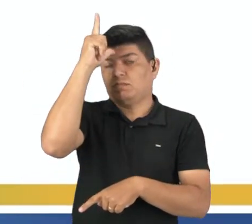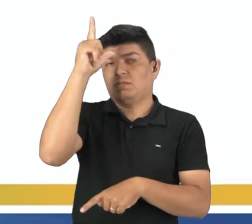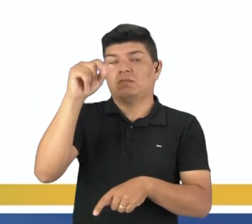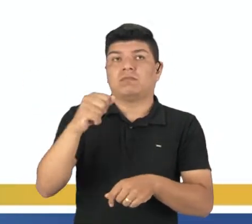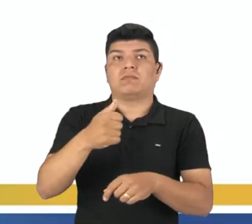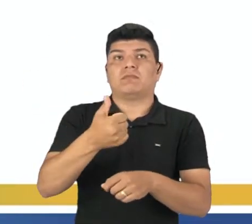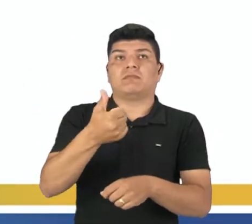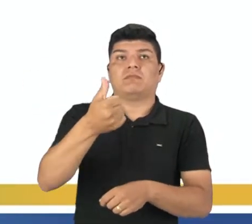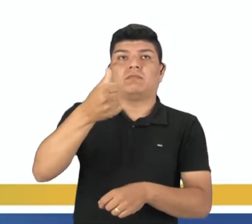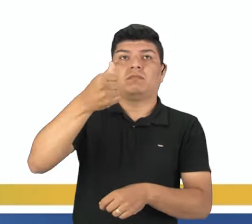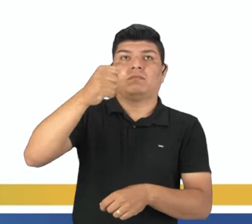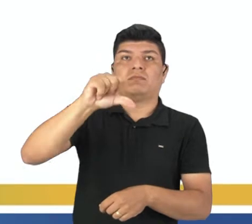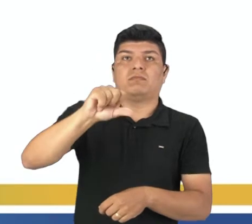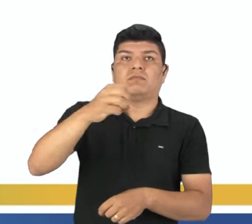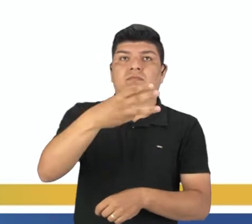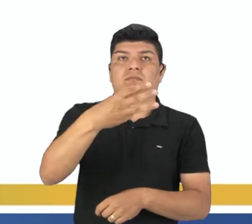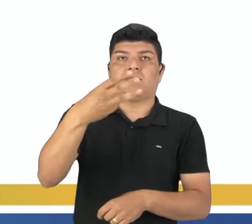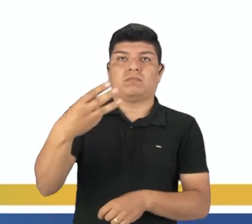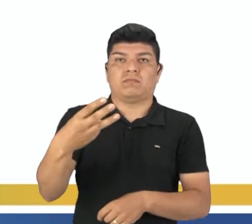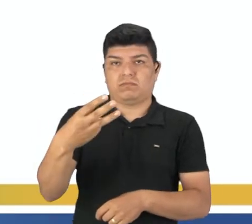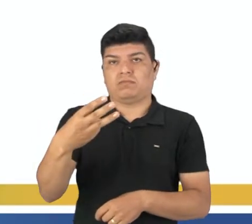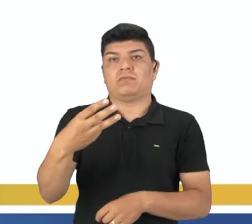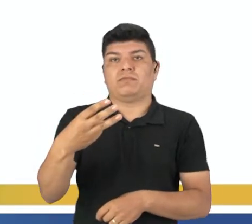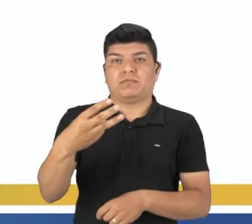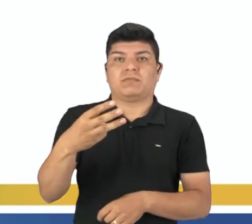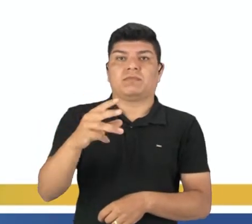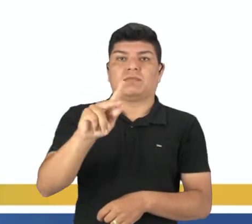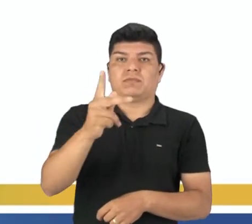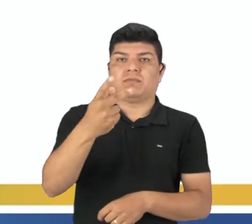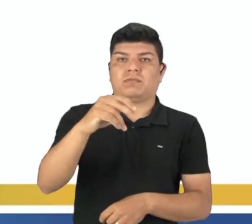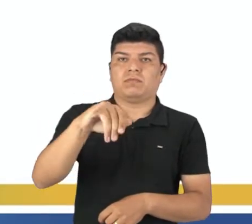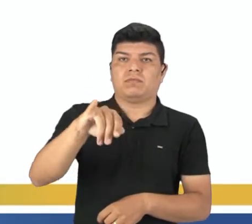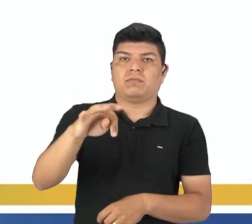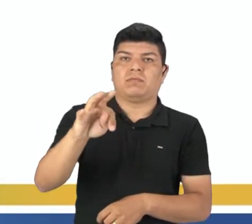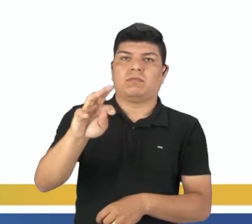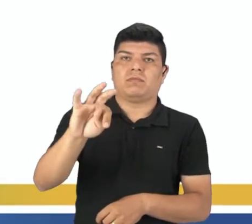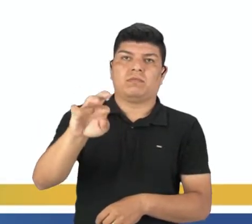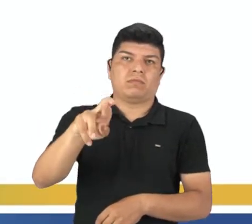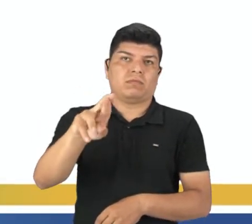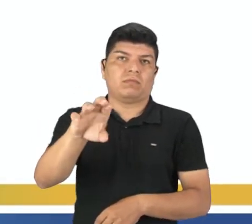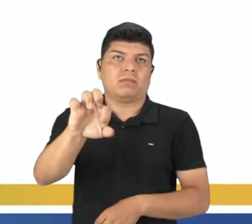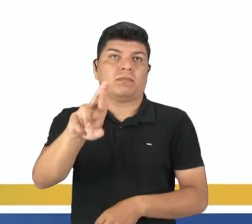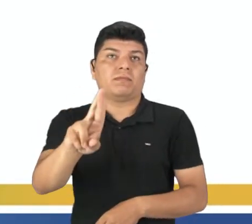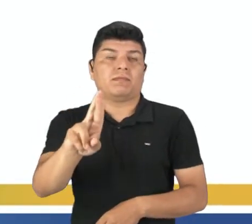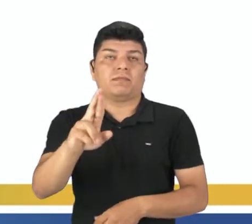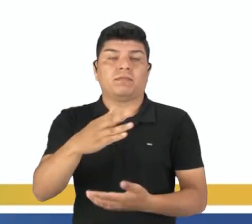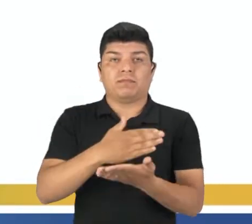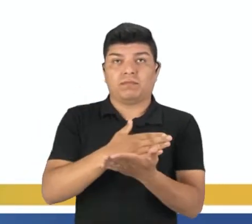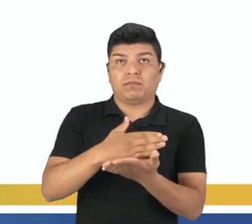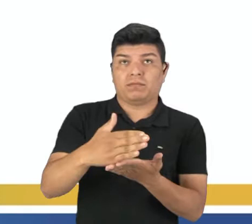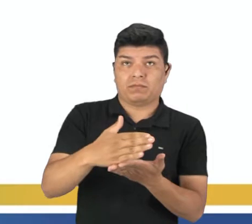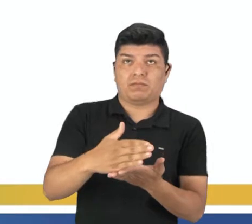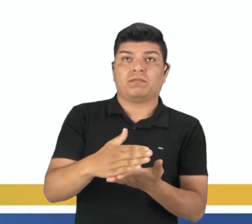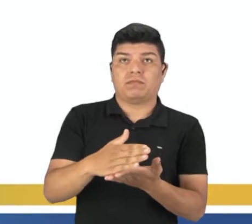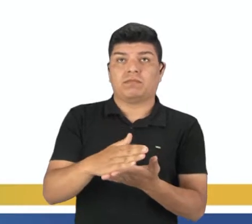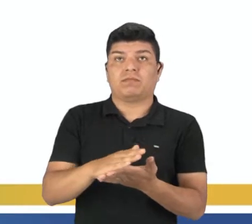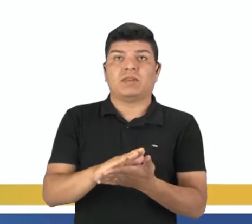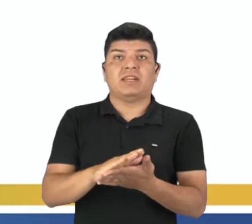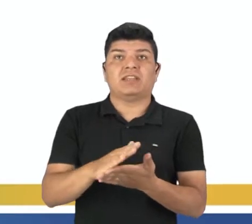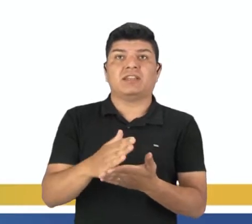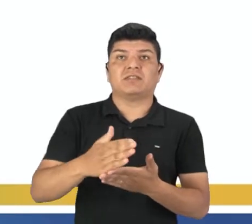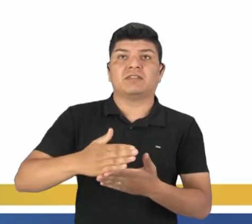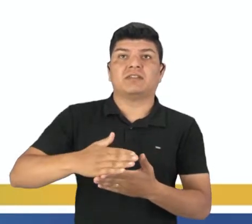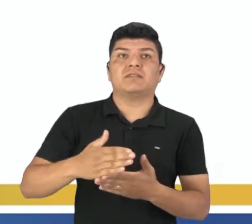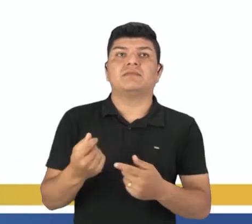Em 1933, Adolf Hitler torna-se chanceler da Alemanha e começa a implantar o regime nazista na